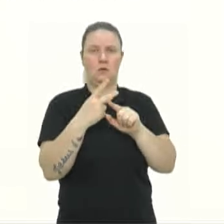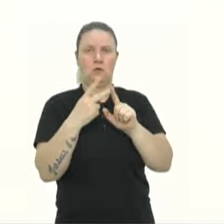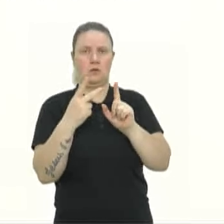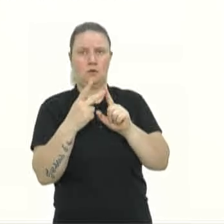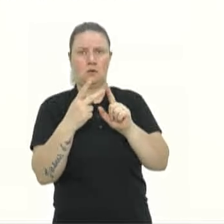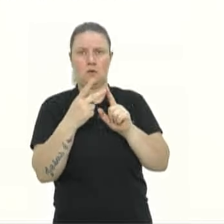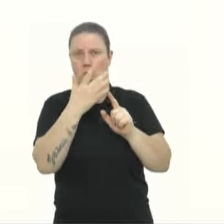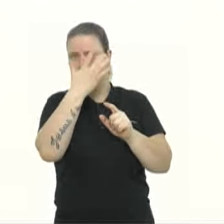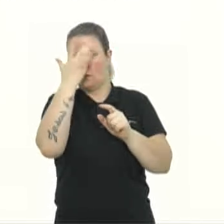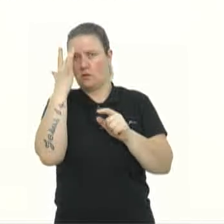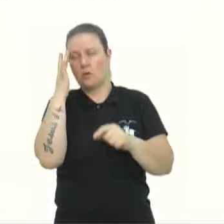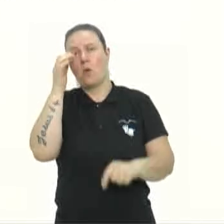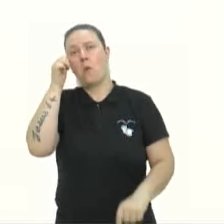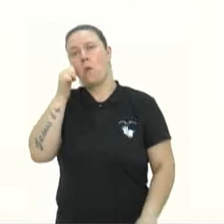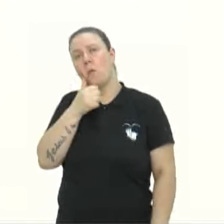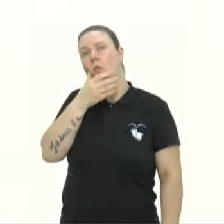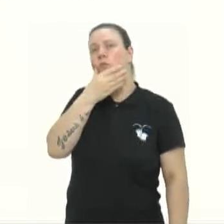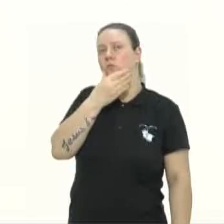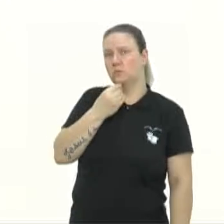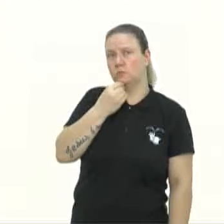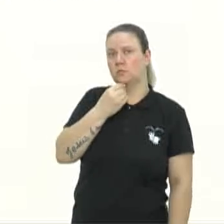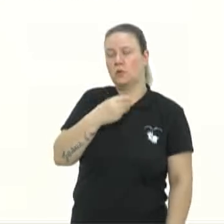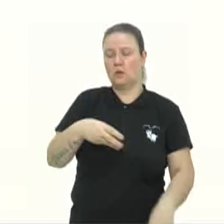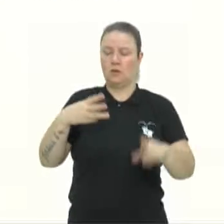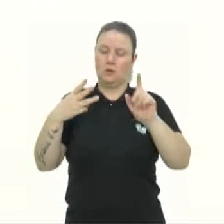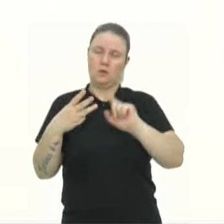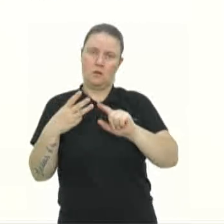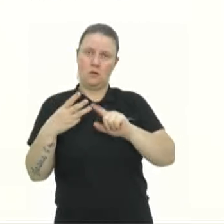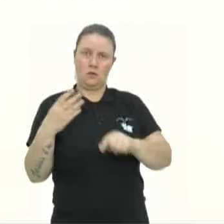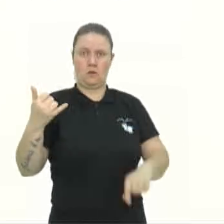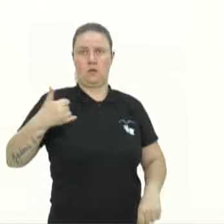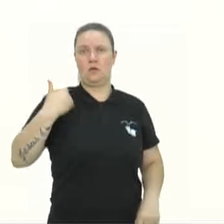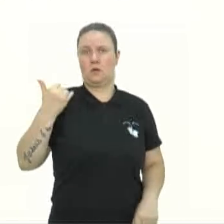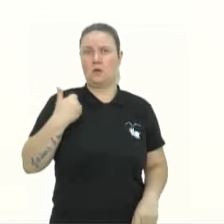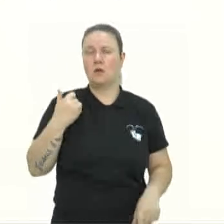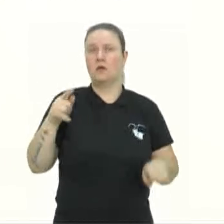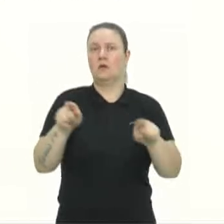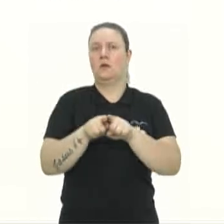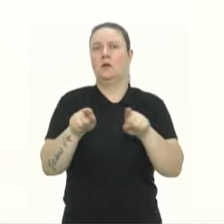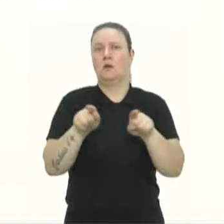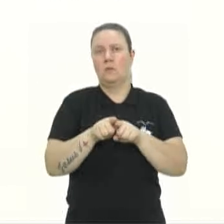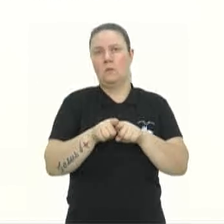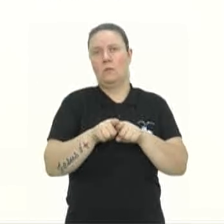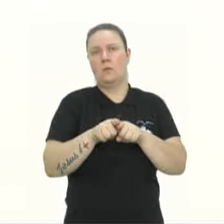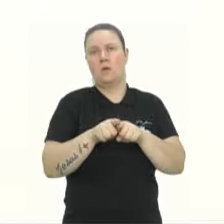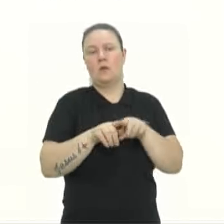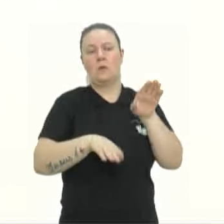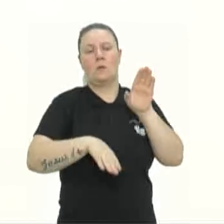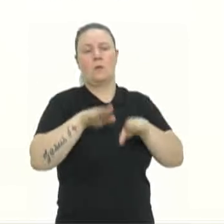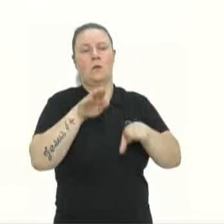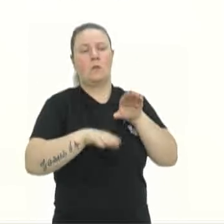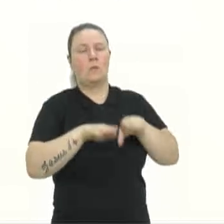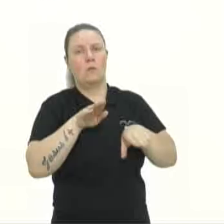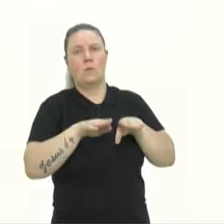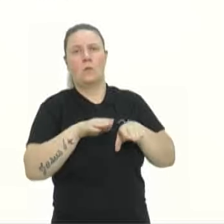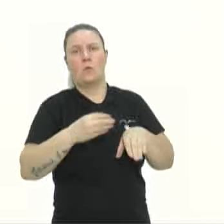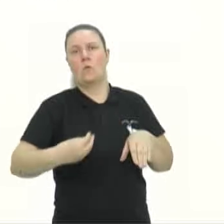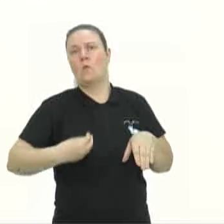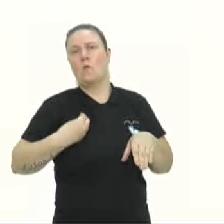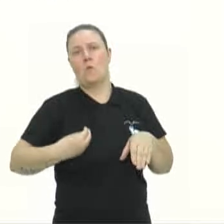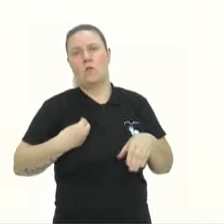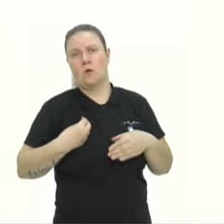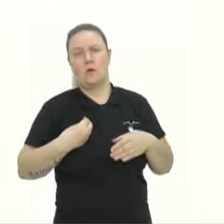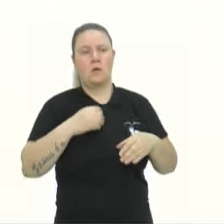pessoa que está proferindo a fala, a questão da idade interfere, a classe social também interfere, né, em